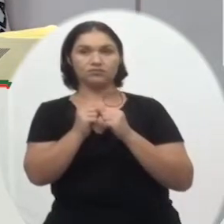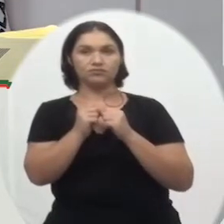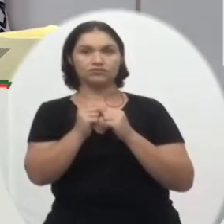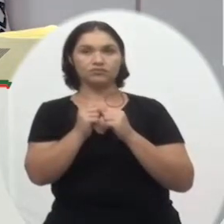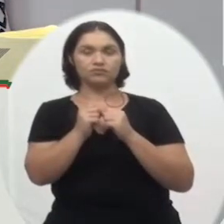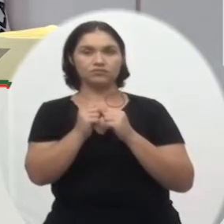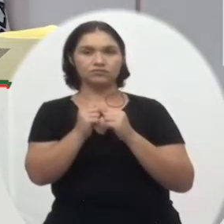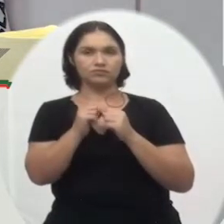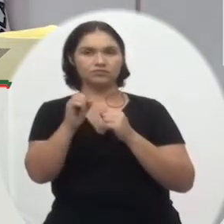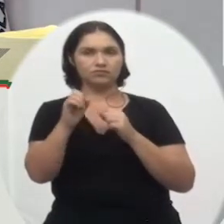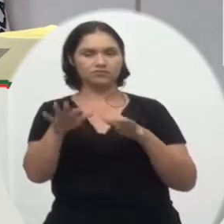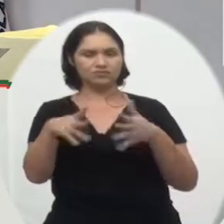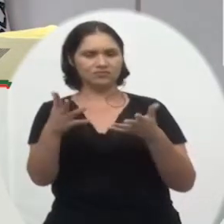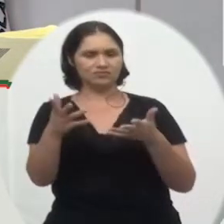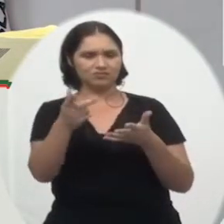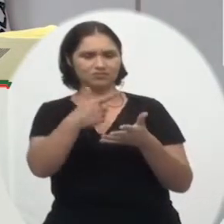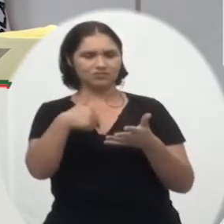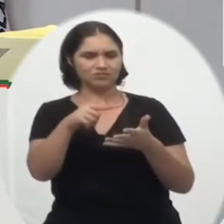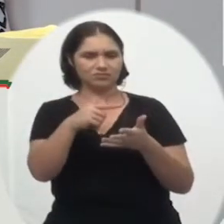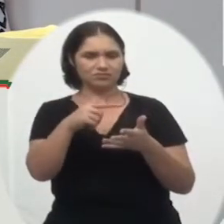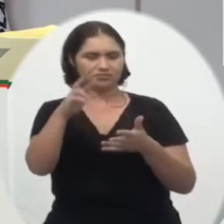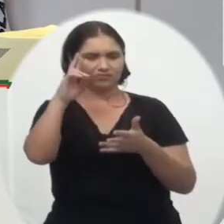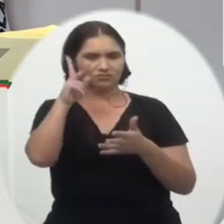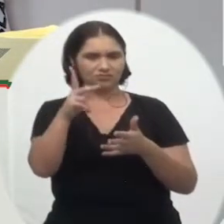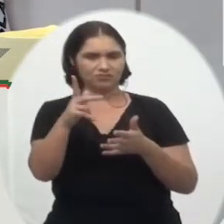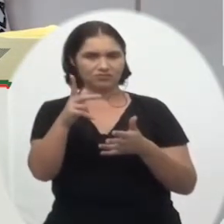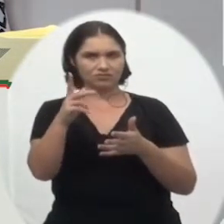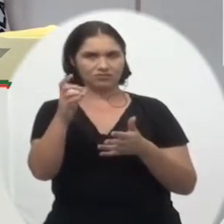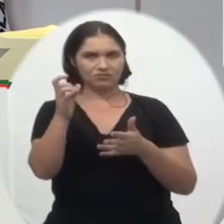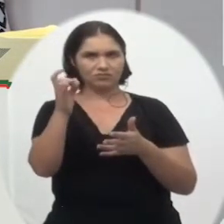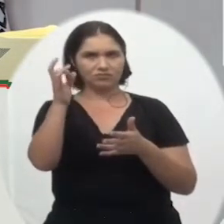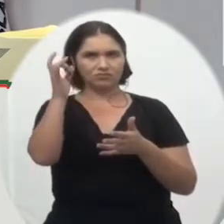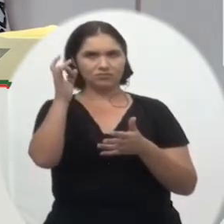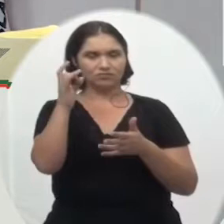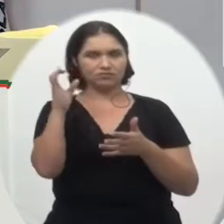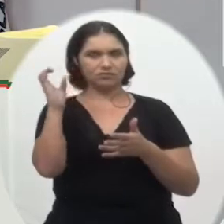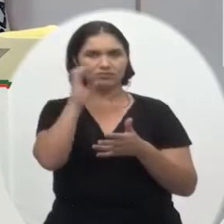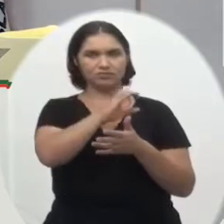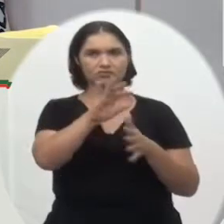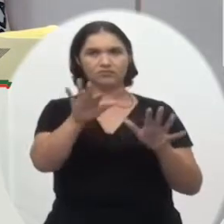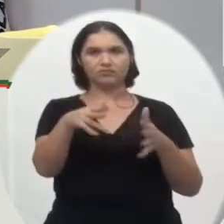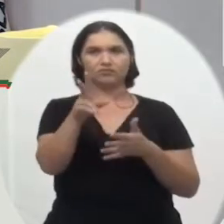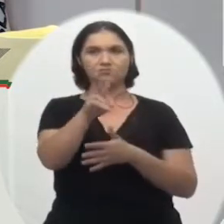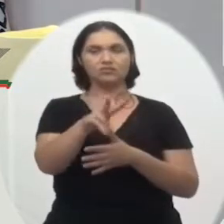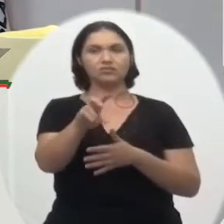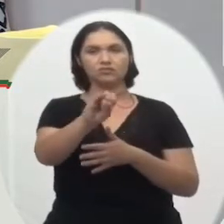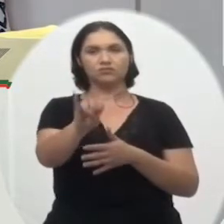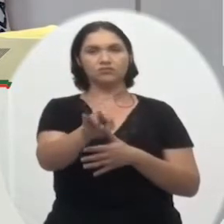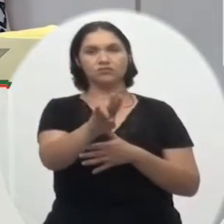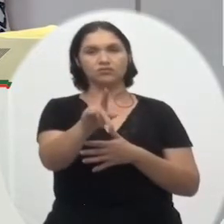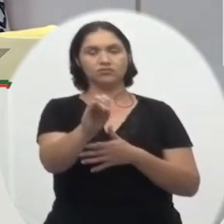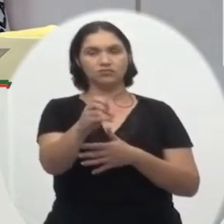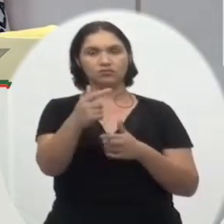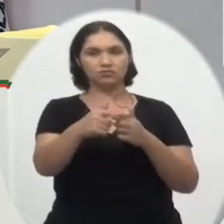para se resolver dessa forma. Vou virar, Juju, por que eu estou tomando o seu discurso?